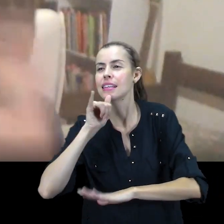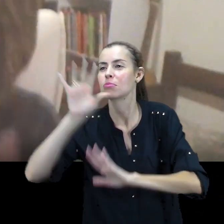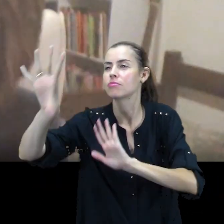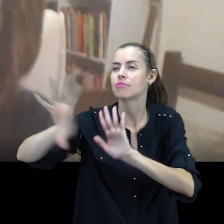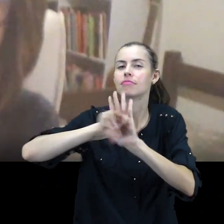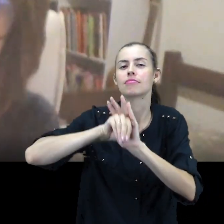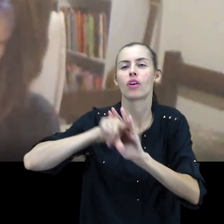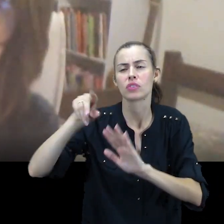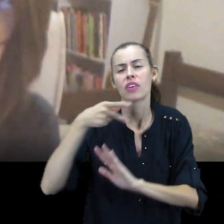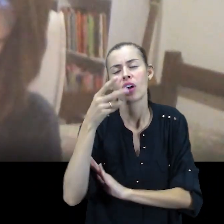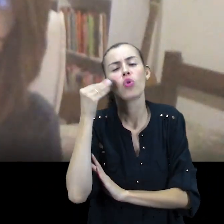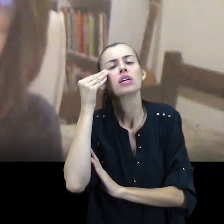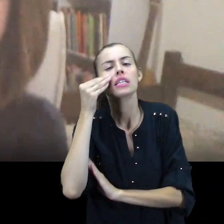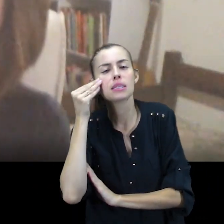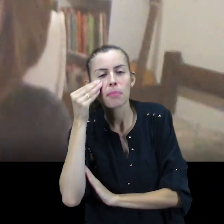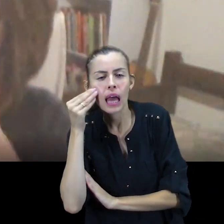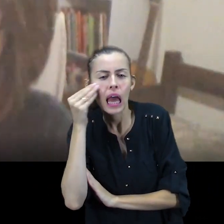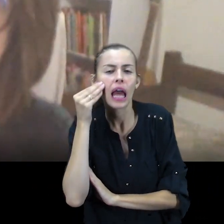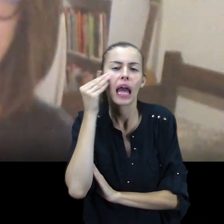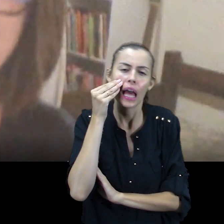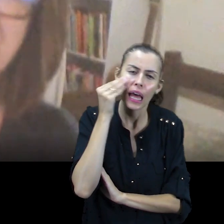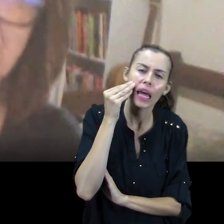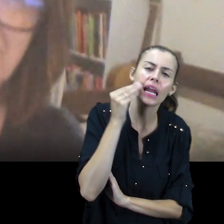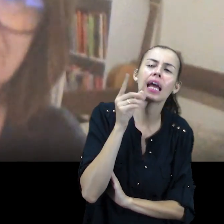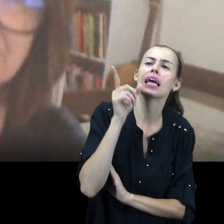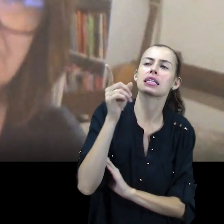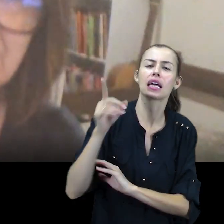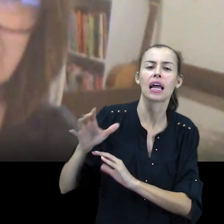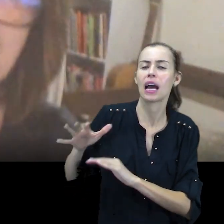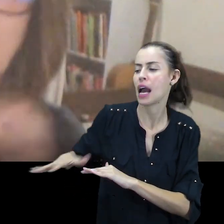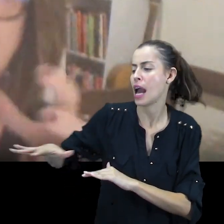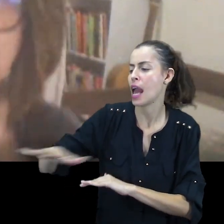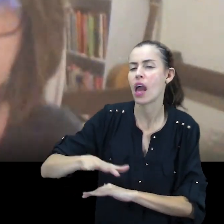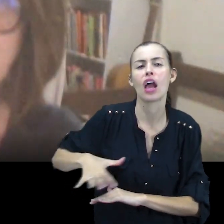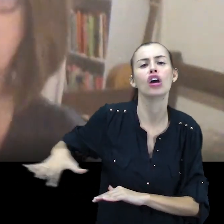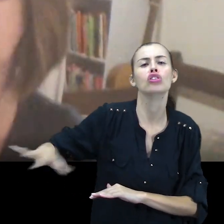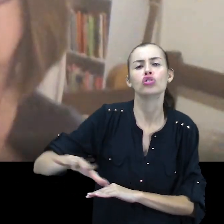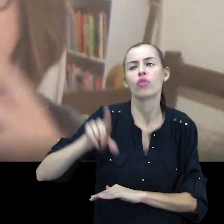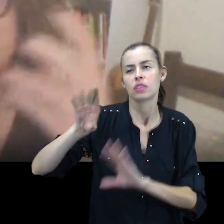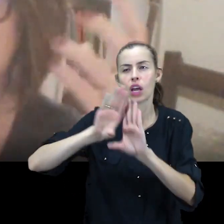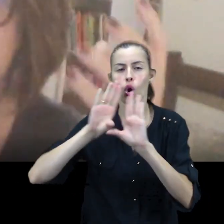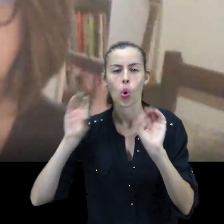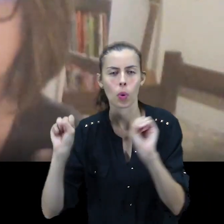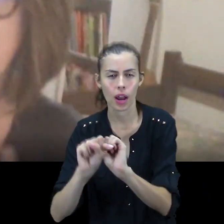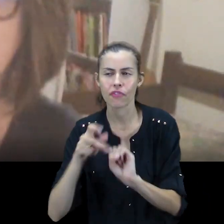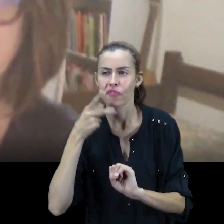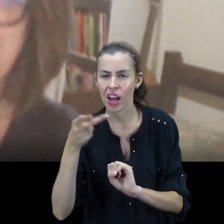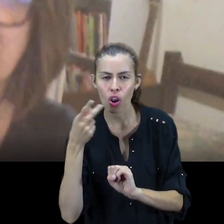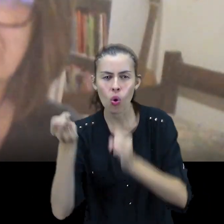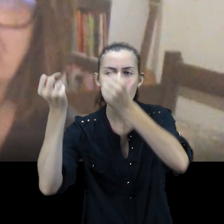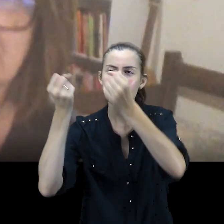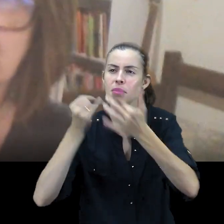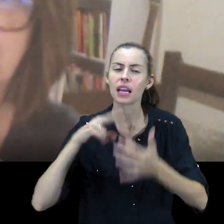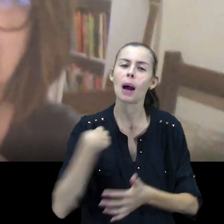Enfim, nesse congresso que você participou, que a gente faça isso cada vez mais e encontre pontos de aproximação e modos